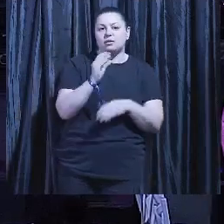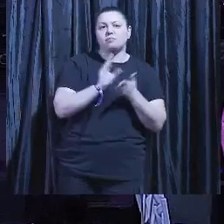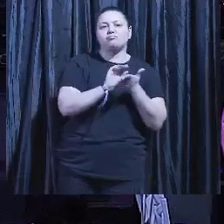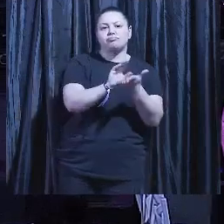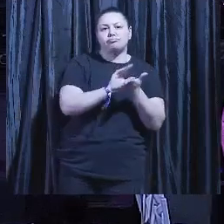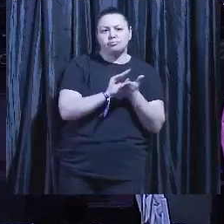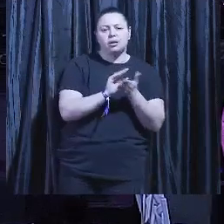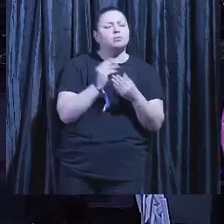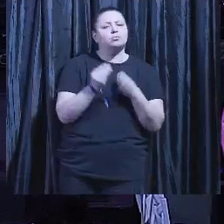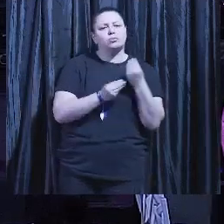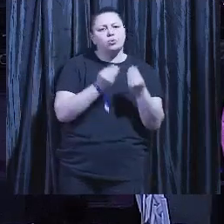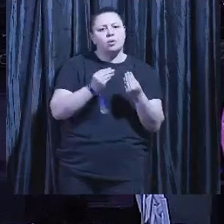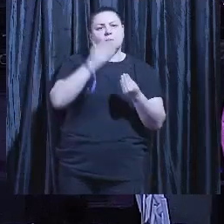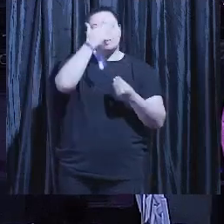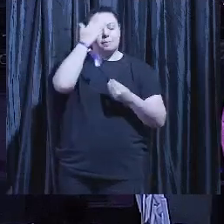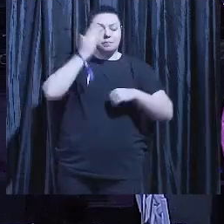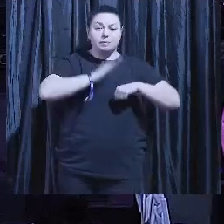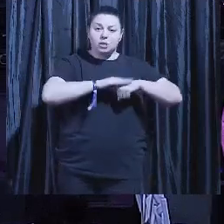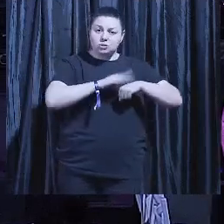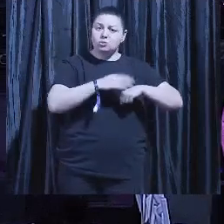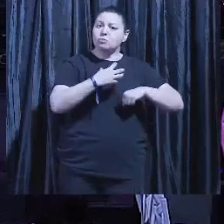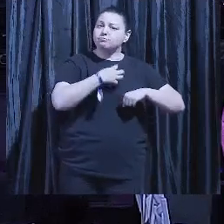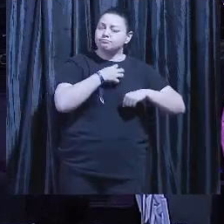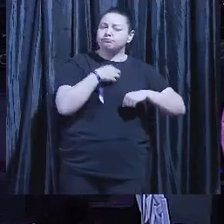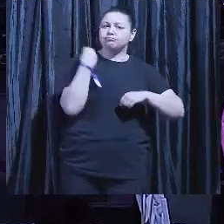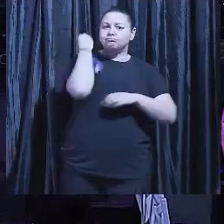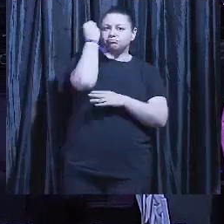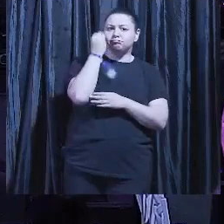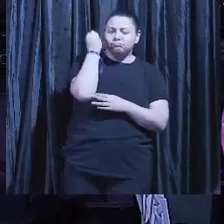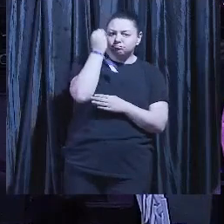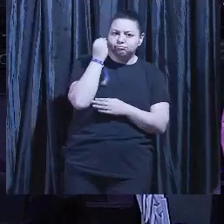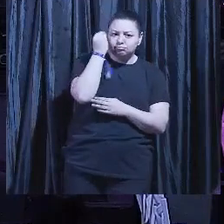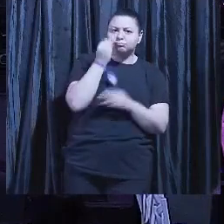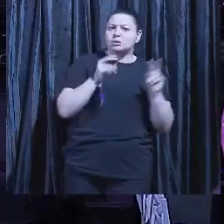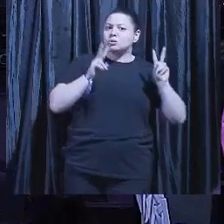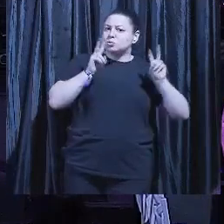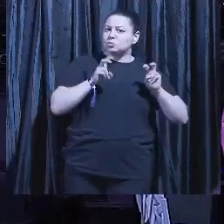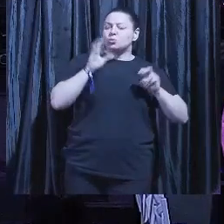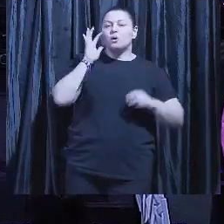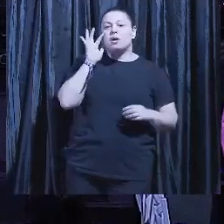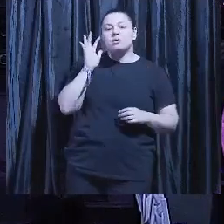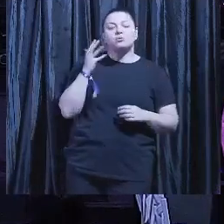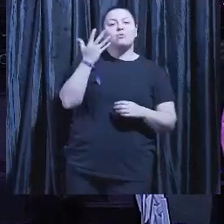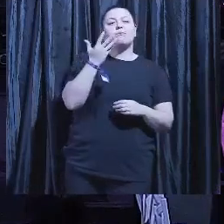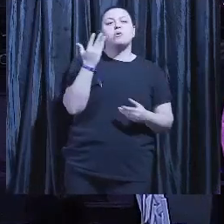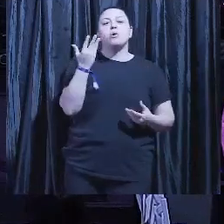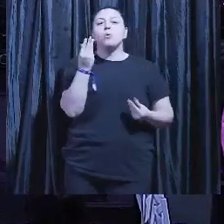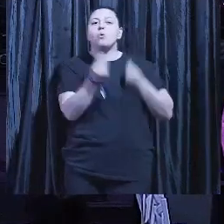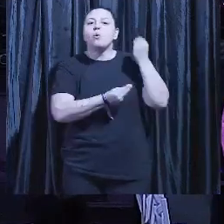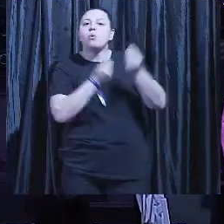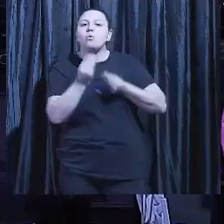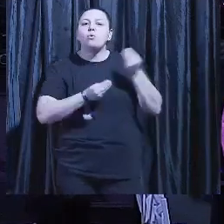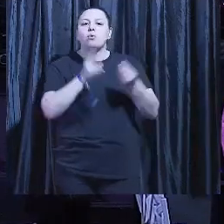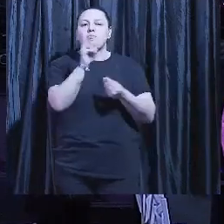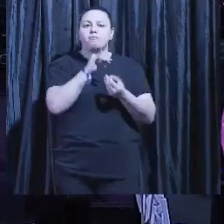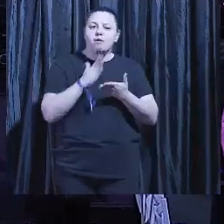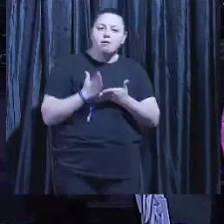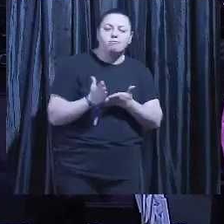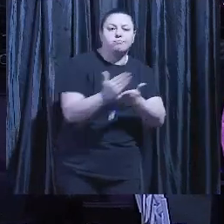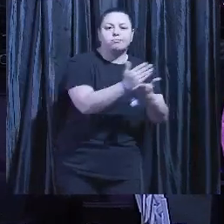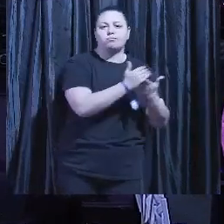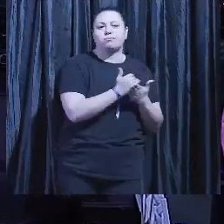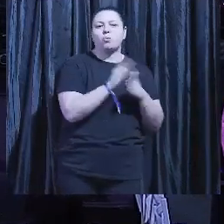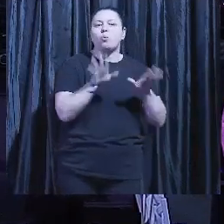a própria pessoa que vive aquela temática, que é afetada por aquilo, decide como que ela vai coletar aquele dado, quais são as